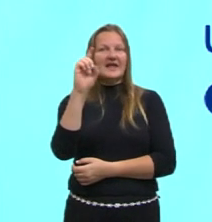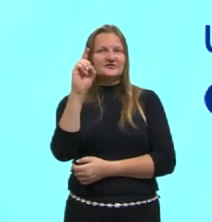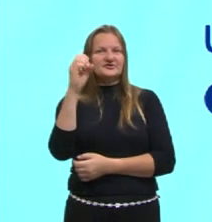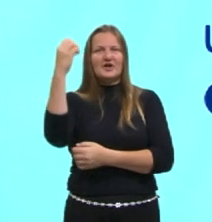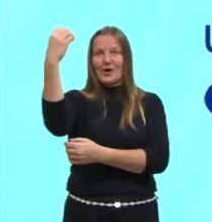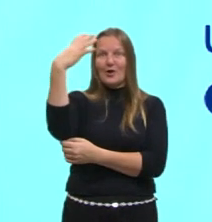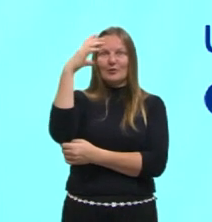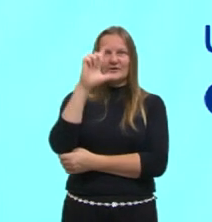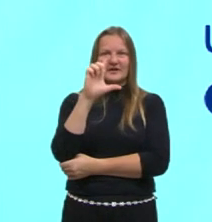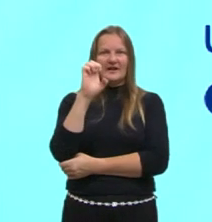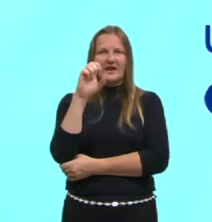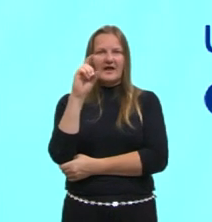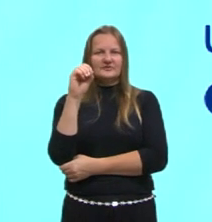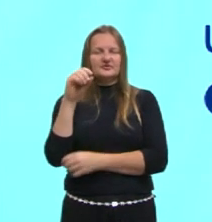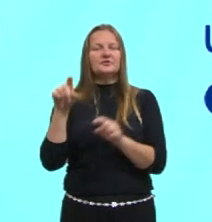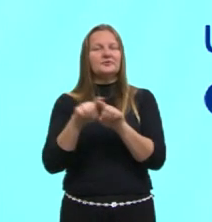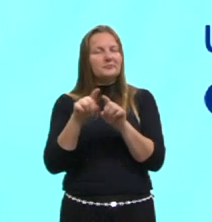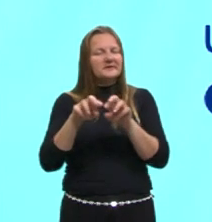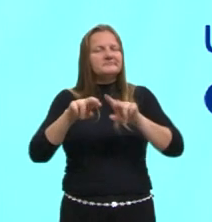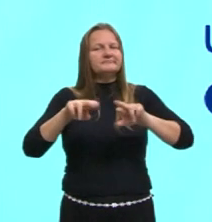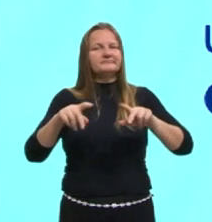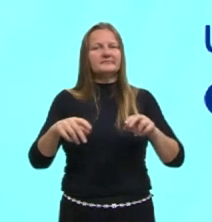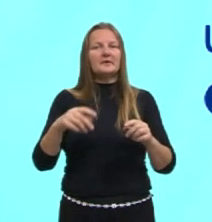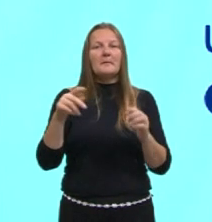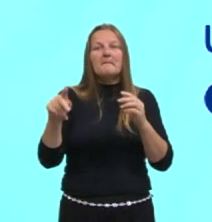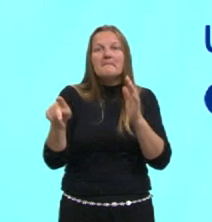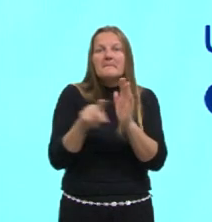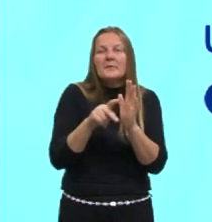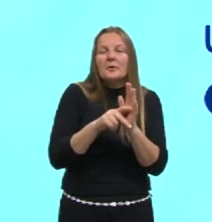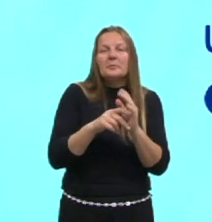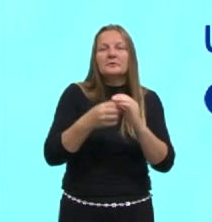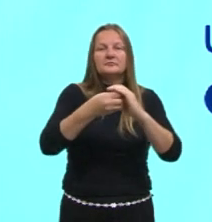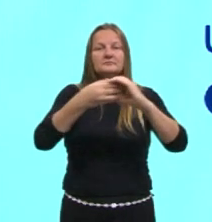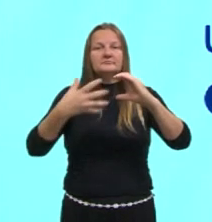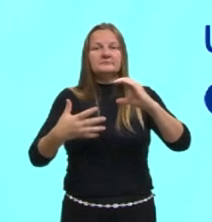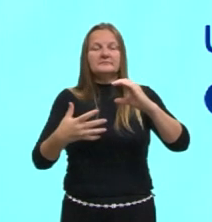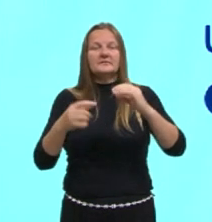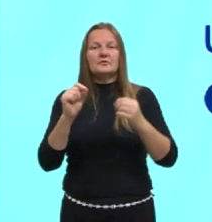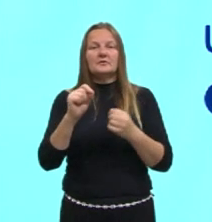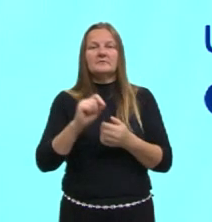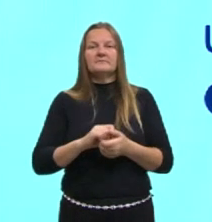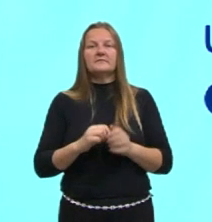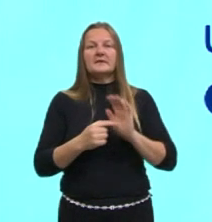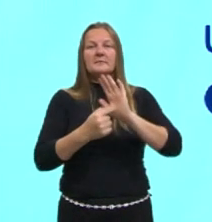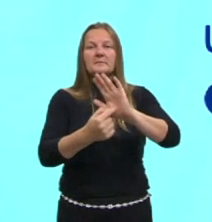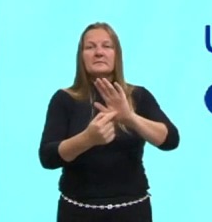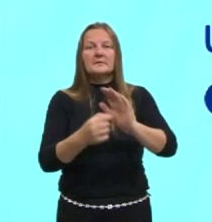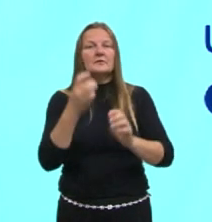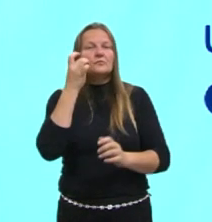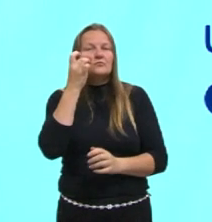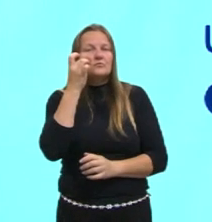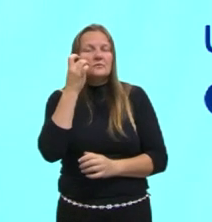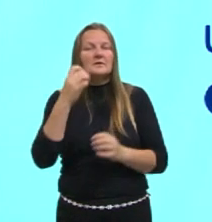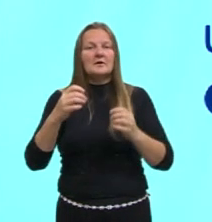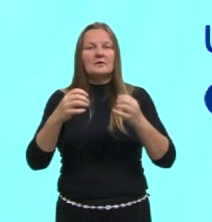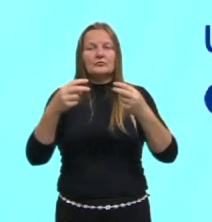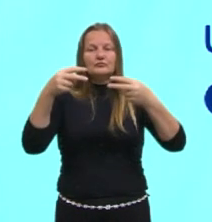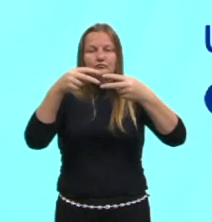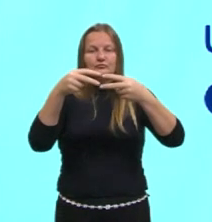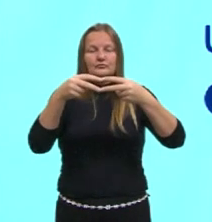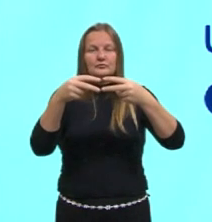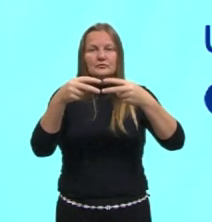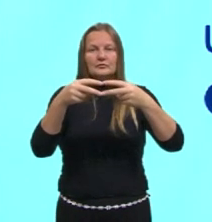as células fotovoltaicas então uma propriedade chave de um polímero condutor é a presença de ligações duplas